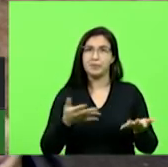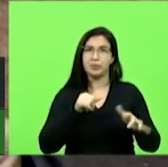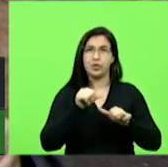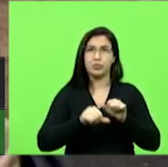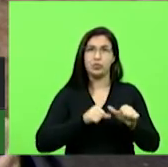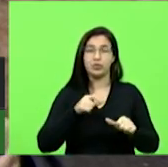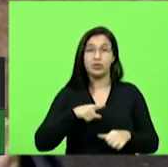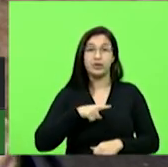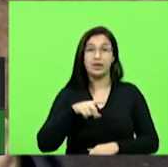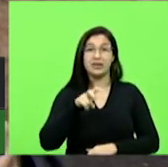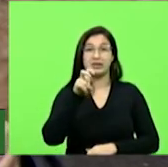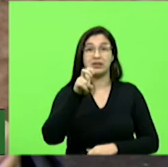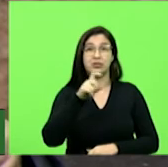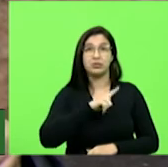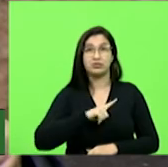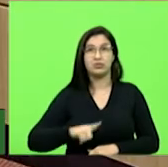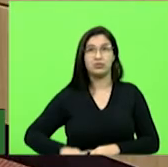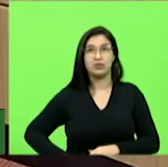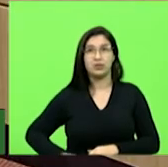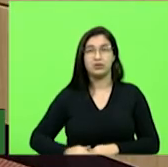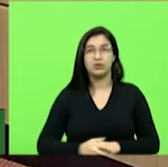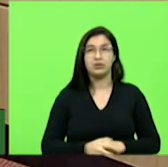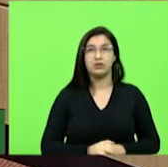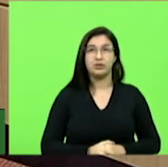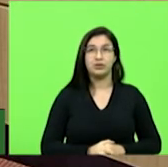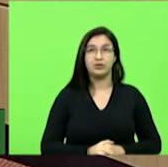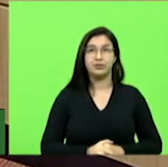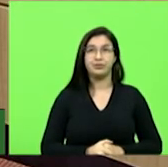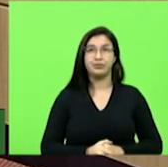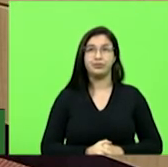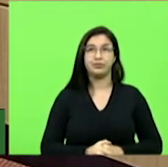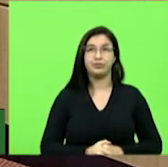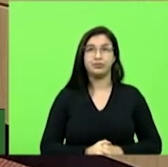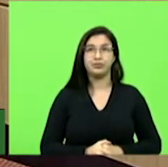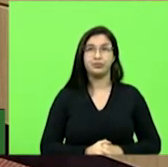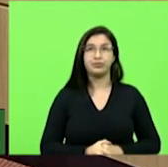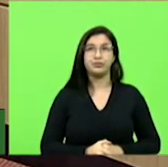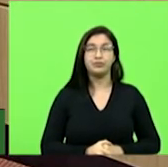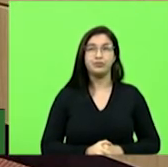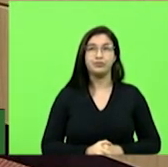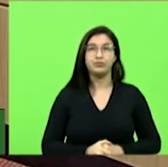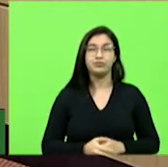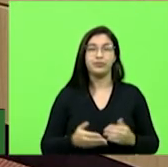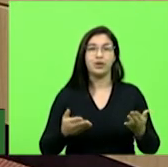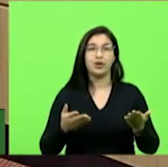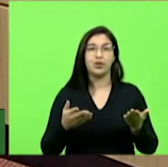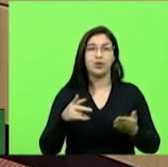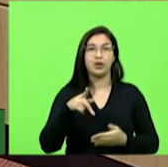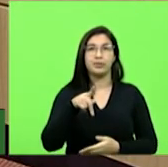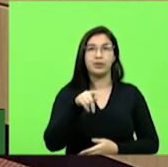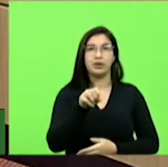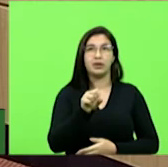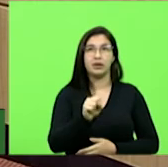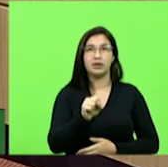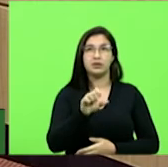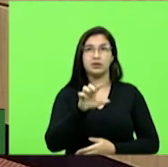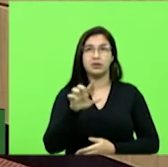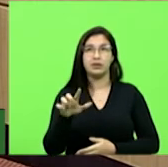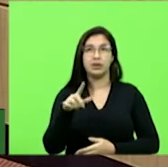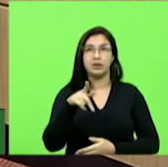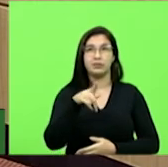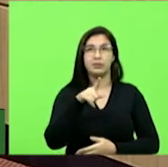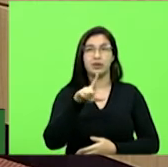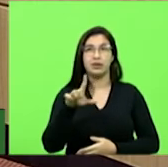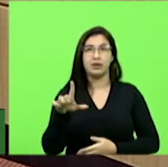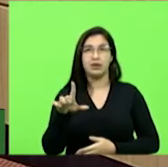5 governadores que ainda... Deputado, eu passarei o horário agora do PSL e PL